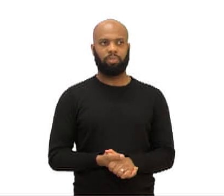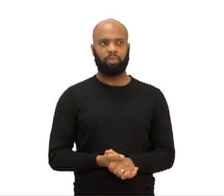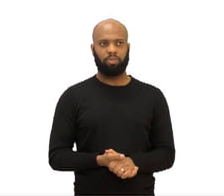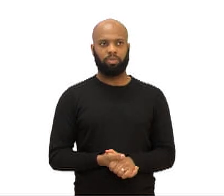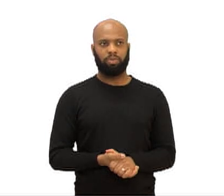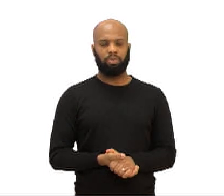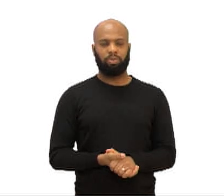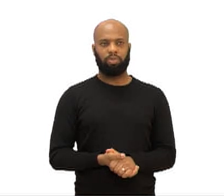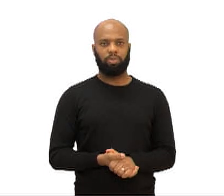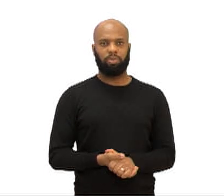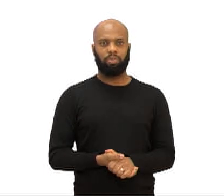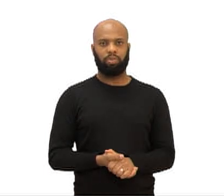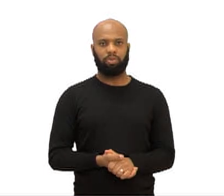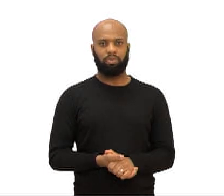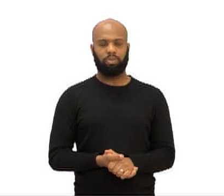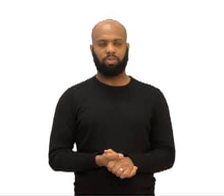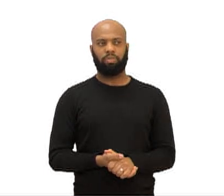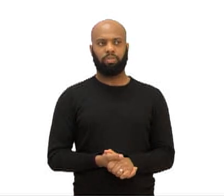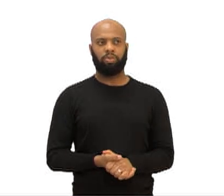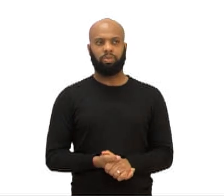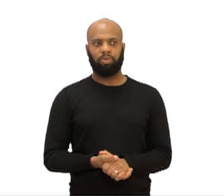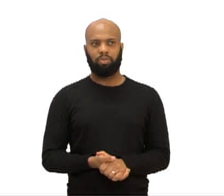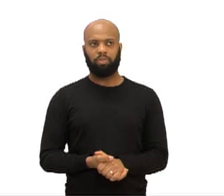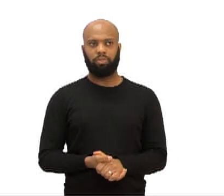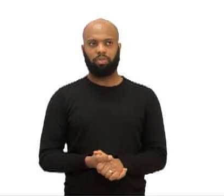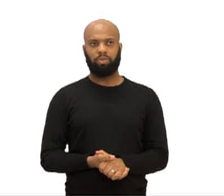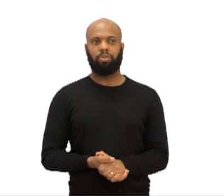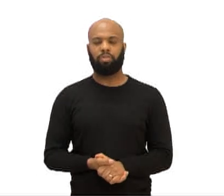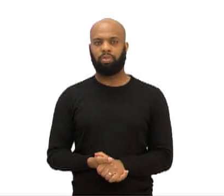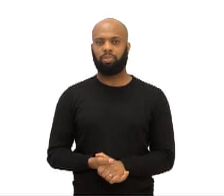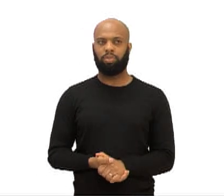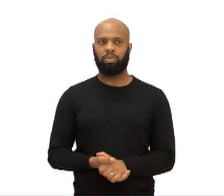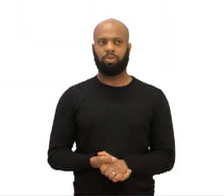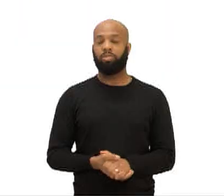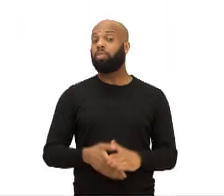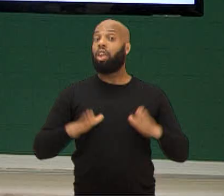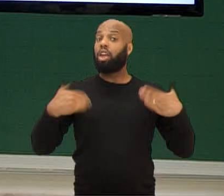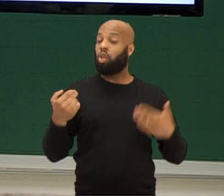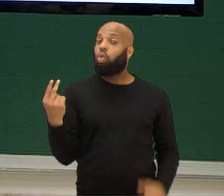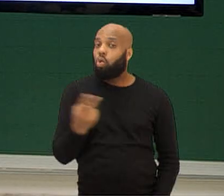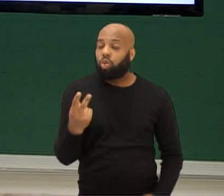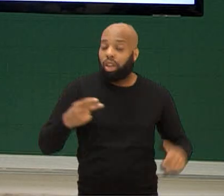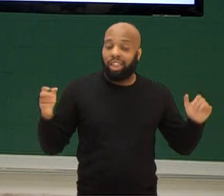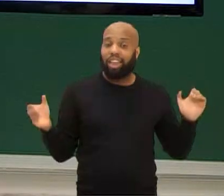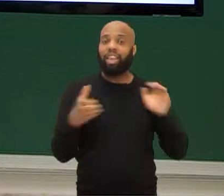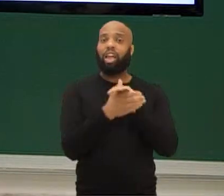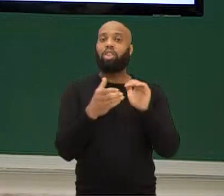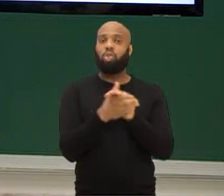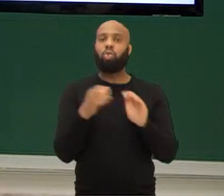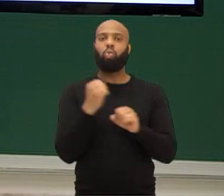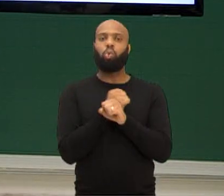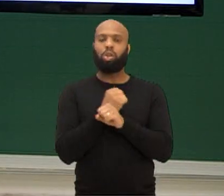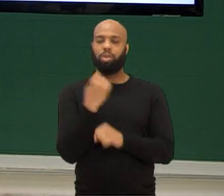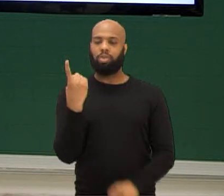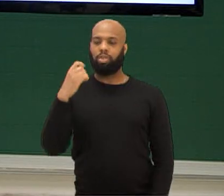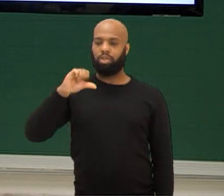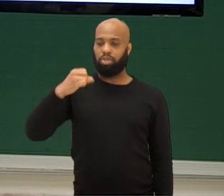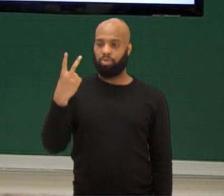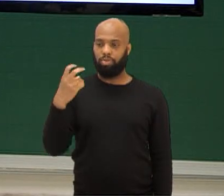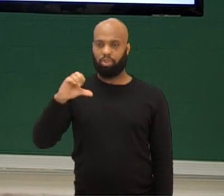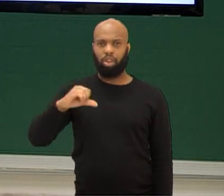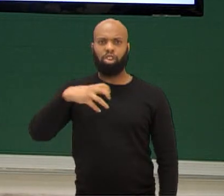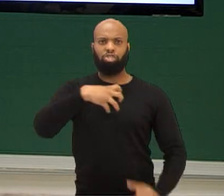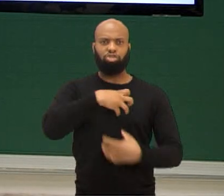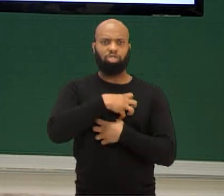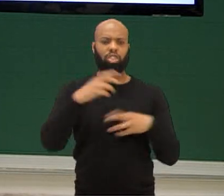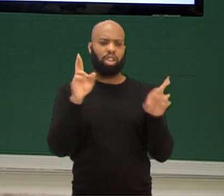en amor, creatividad y a veces un poco de odio também. Então, os dois contraíram matrimônio em 1929. A relação deles